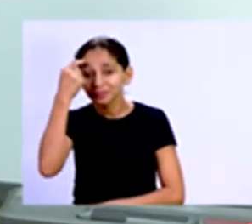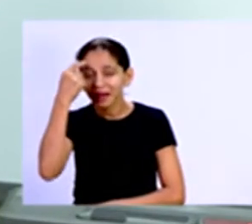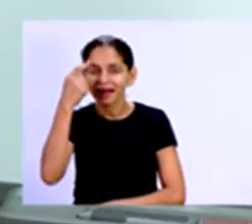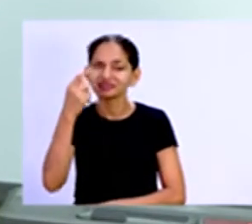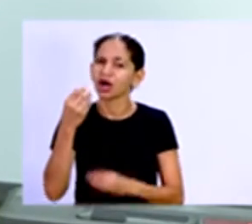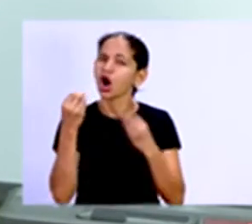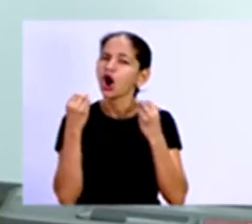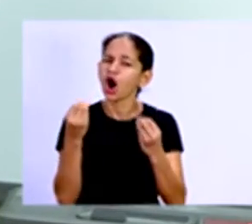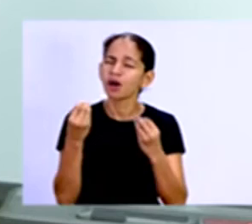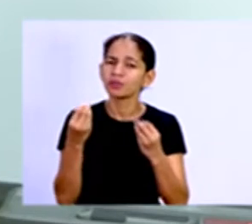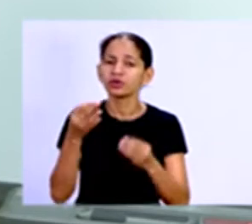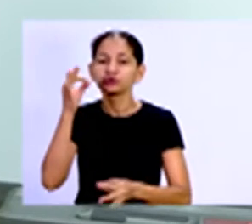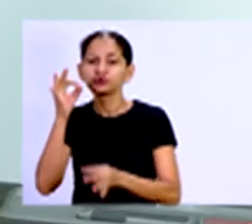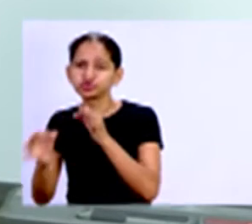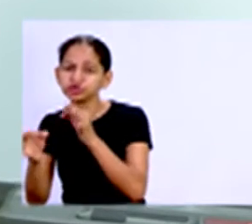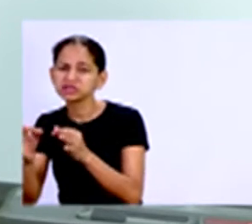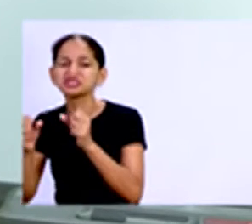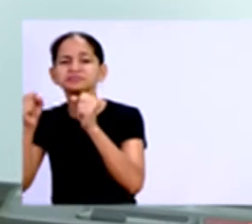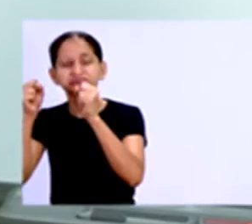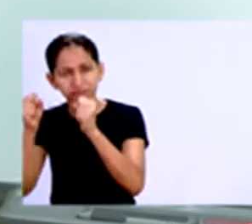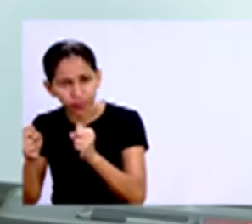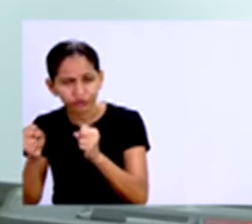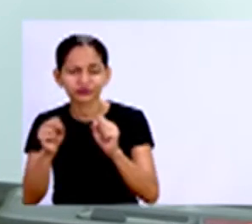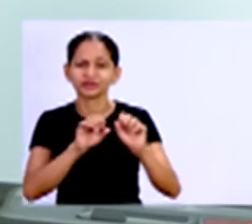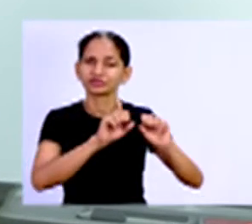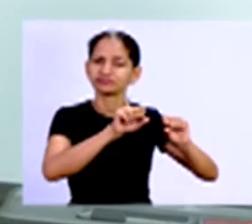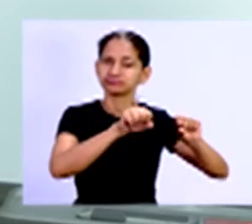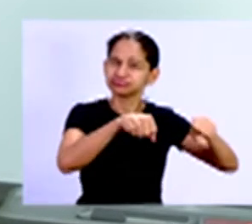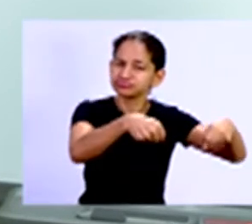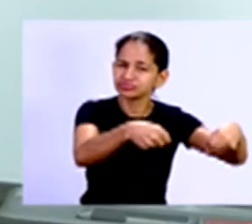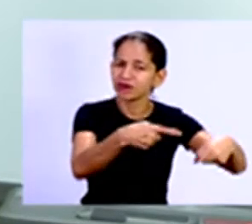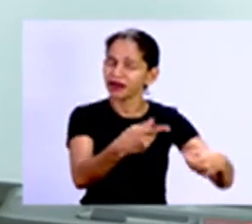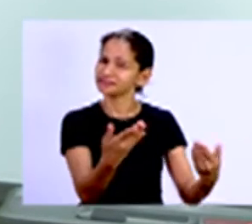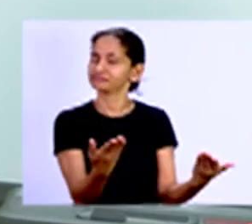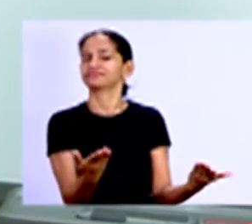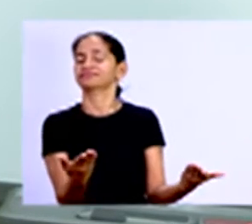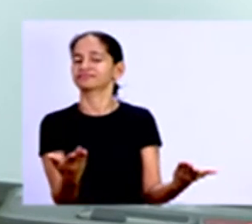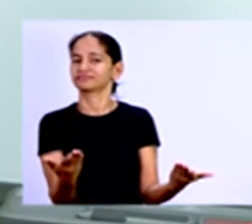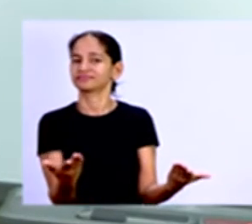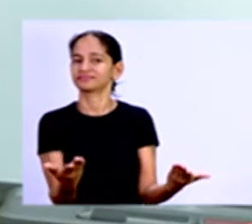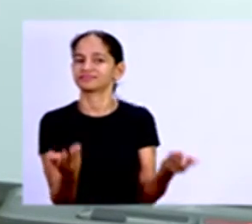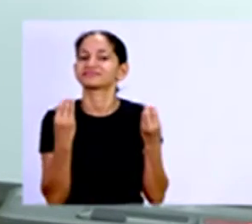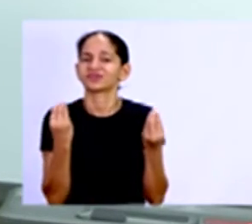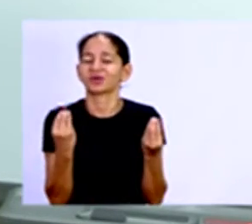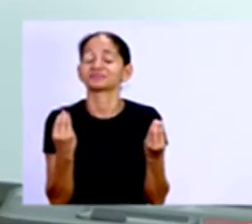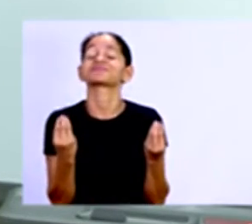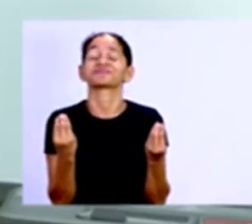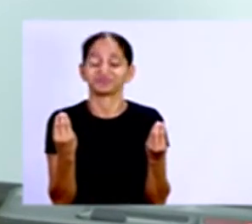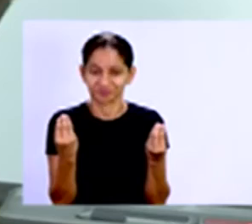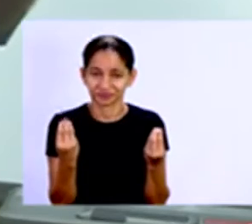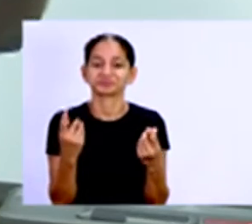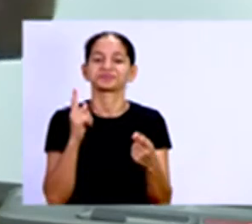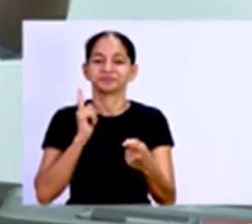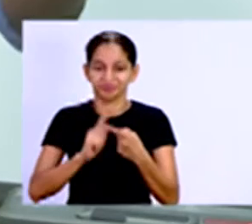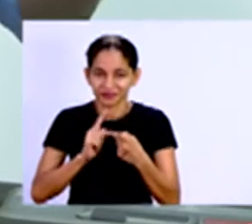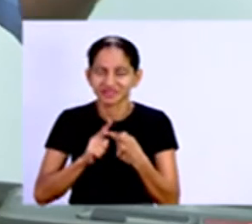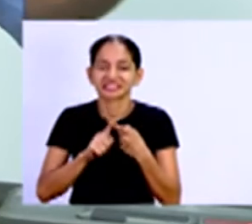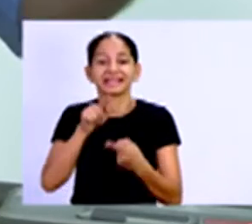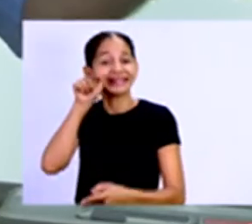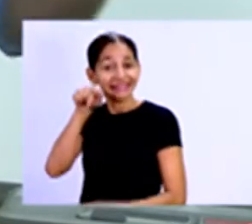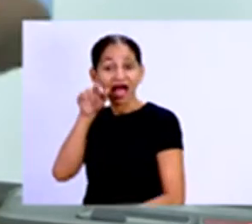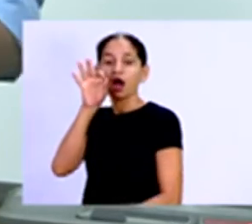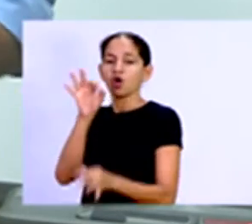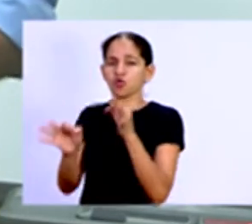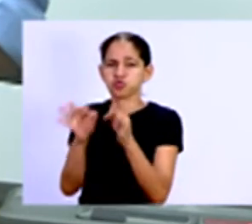alguém que tem o papel de juiz possa fazer isso. Mas se você fizesse uma separação, não. Então, quando ele está sendo juiz, ele tem todas